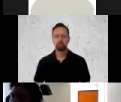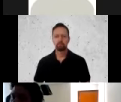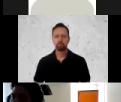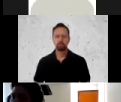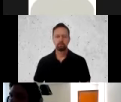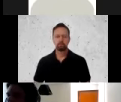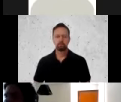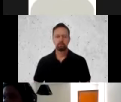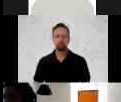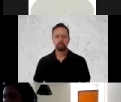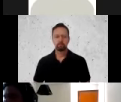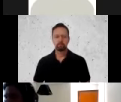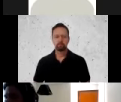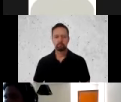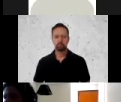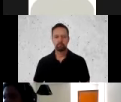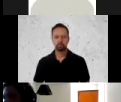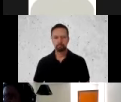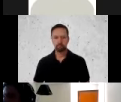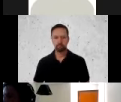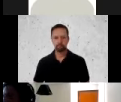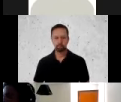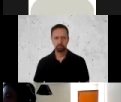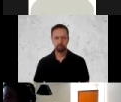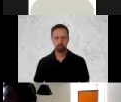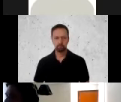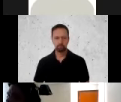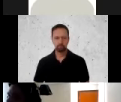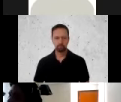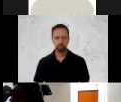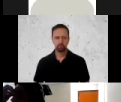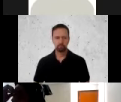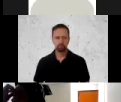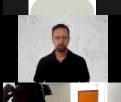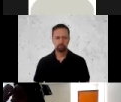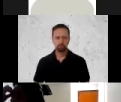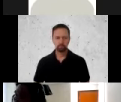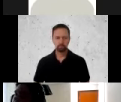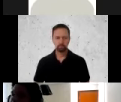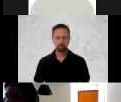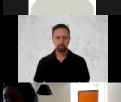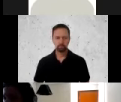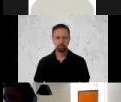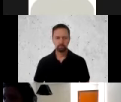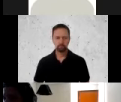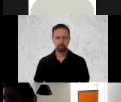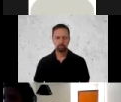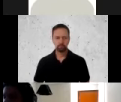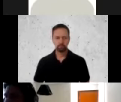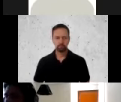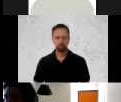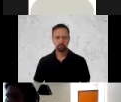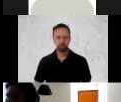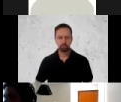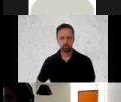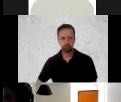os controles, adiciona uns controles, um controle sobre o número de vizinhos, que foi o que o Thiago explicou, e esses dois outros controles também